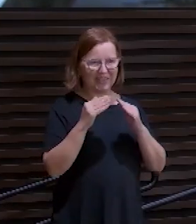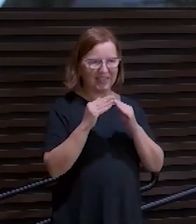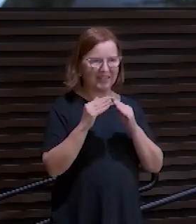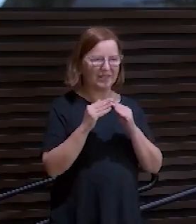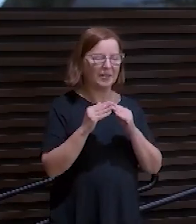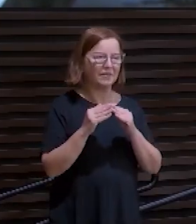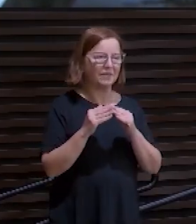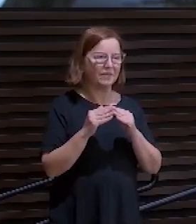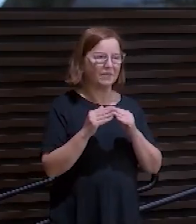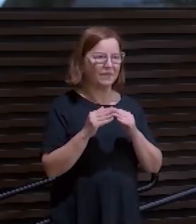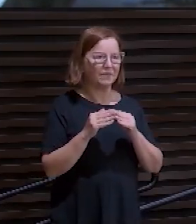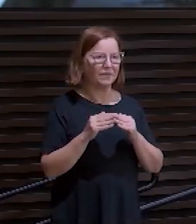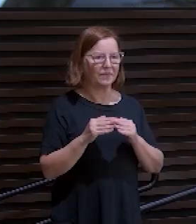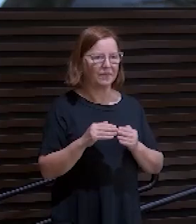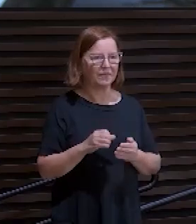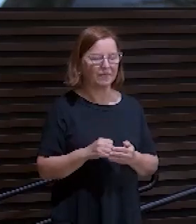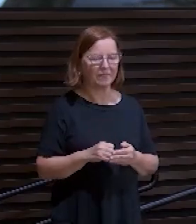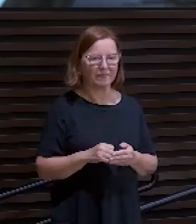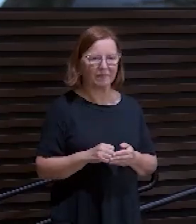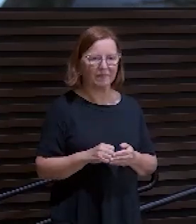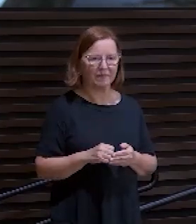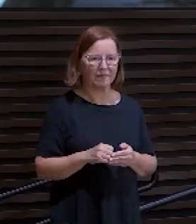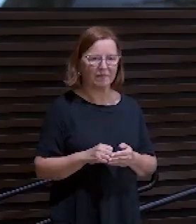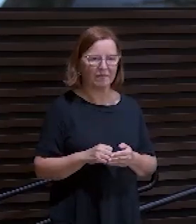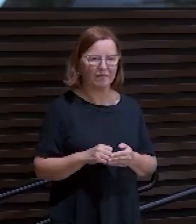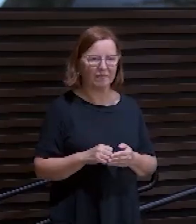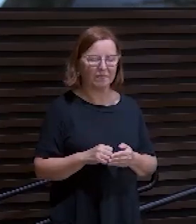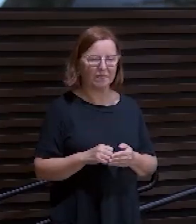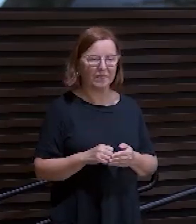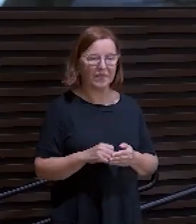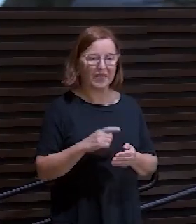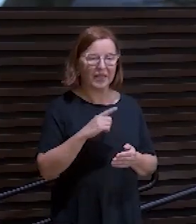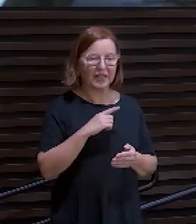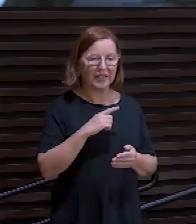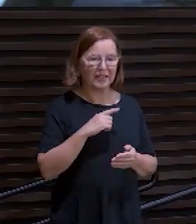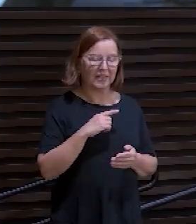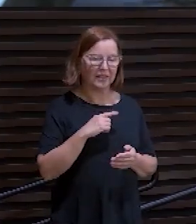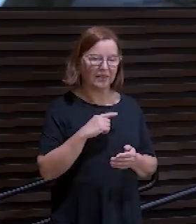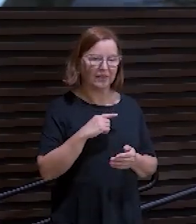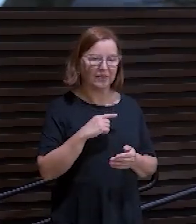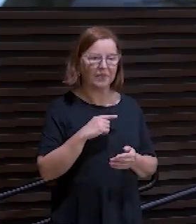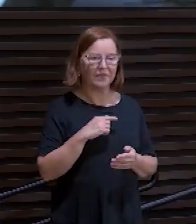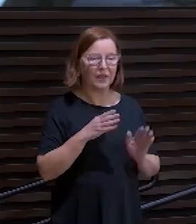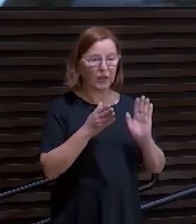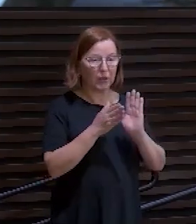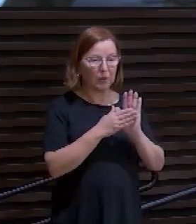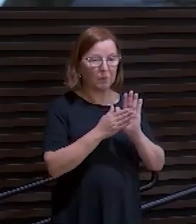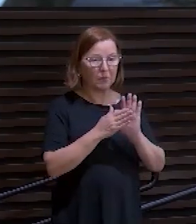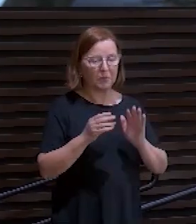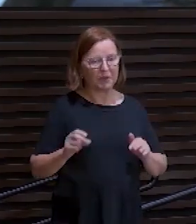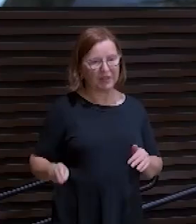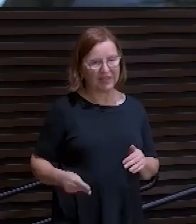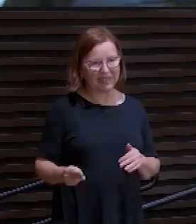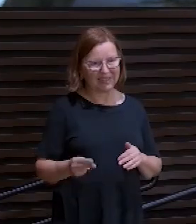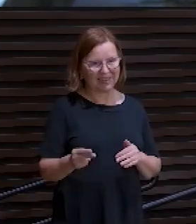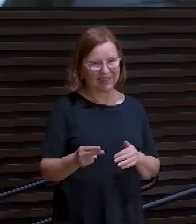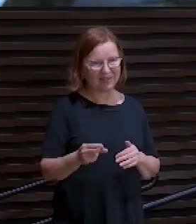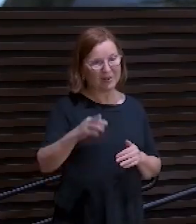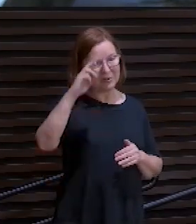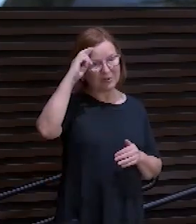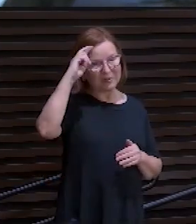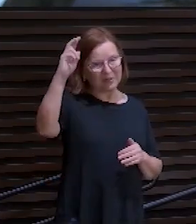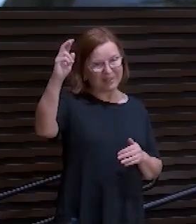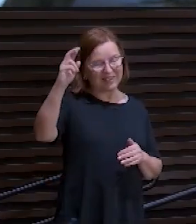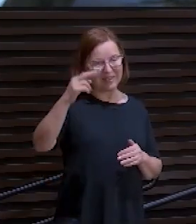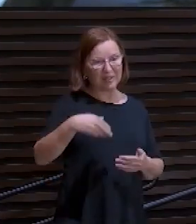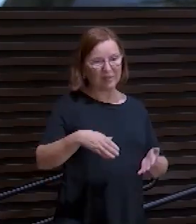É um bem temporal, mas que tem uma finalidade eterna. O Senhor está alimentando o nosso corpo para